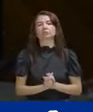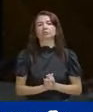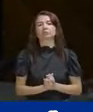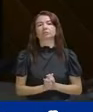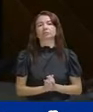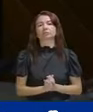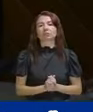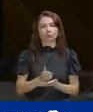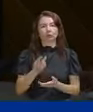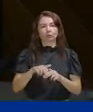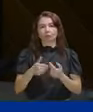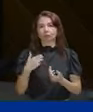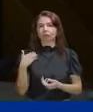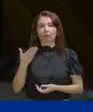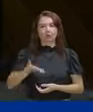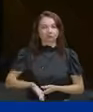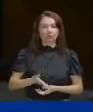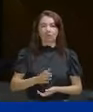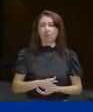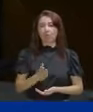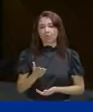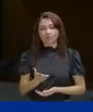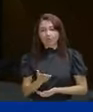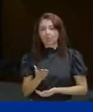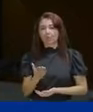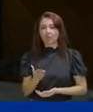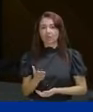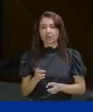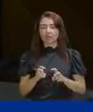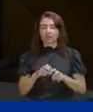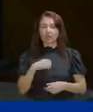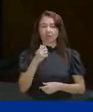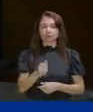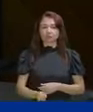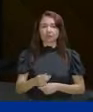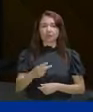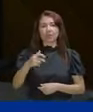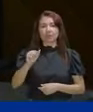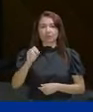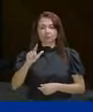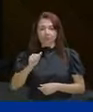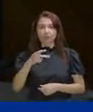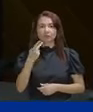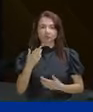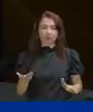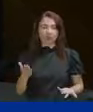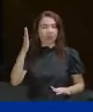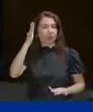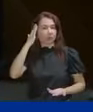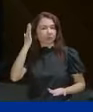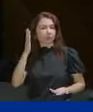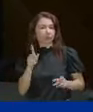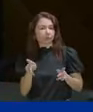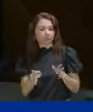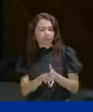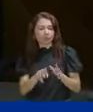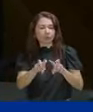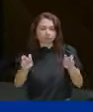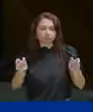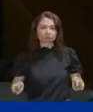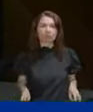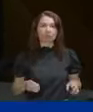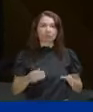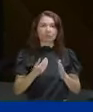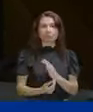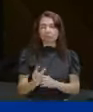atrás. Não, ela declarou que ela vai seguir o entendimento do colegiado. Ela foi vencida